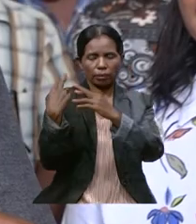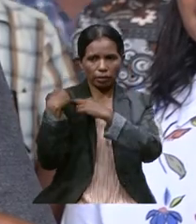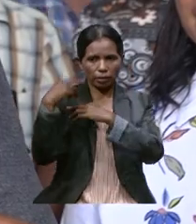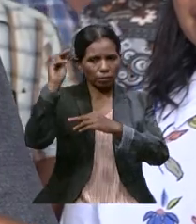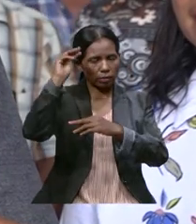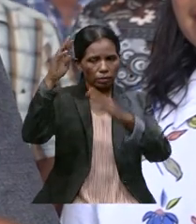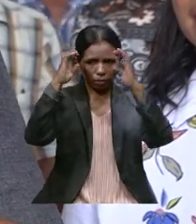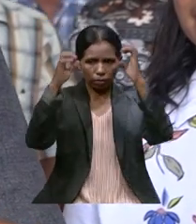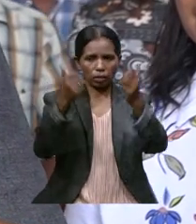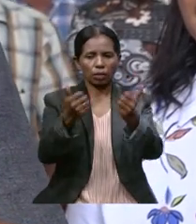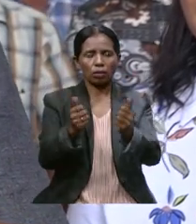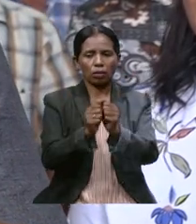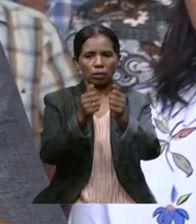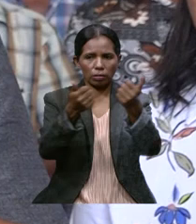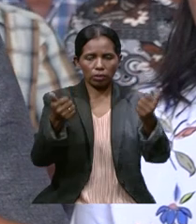ou autoridade